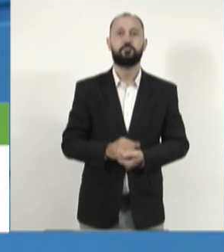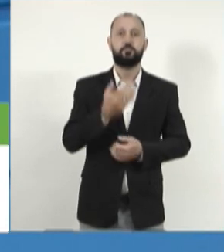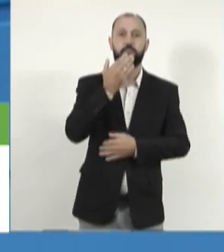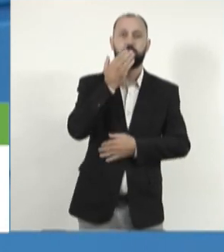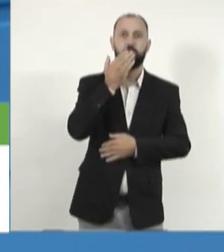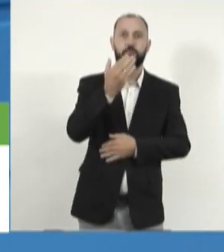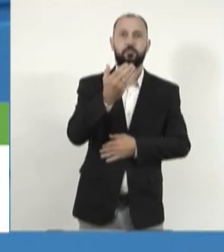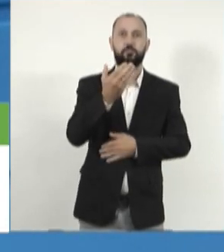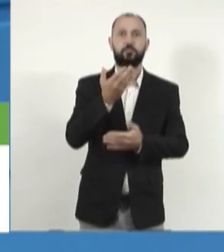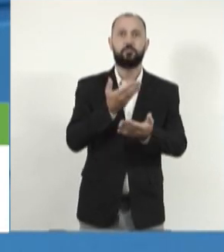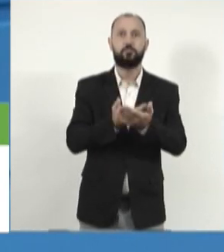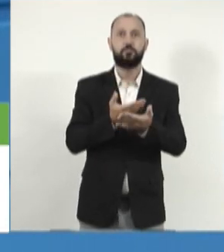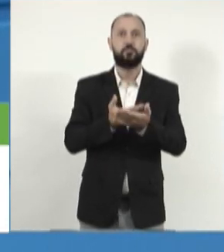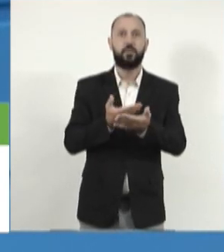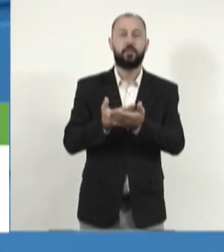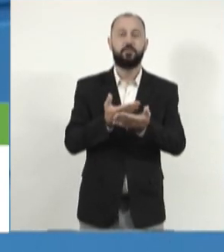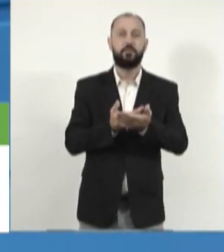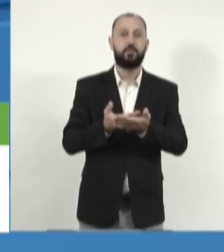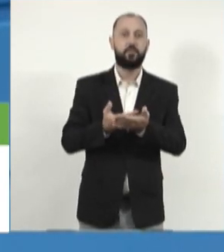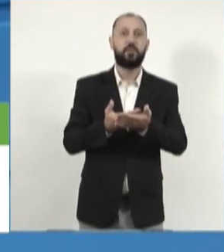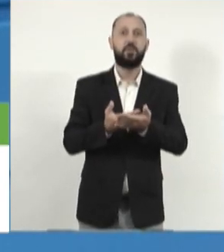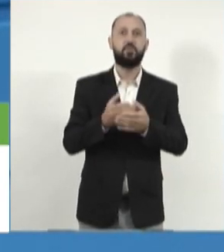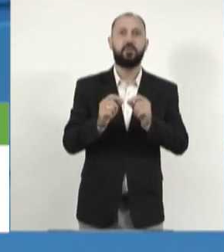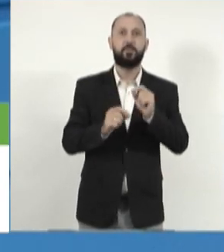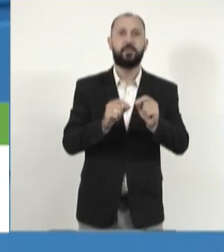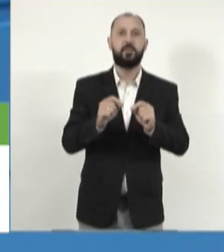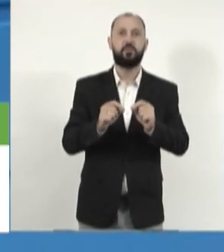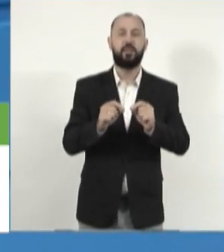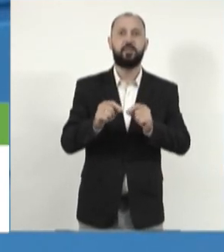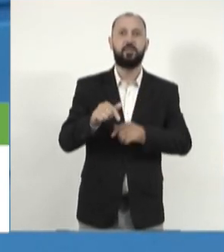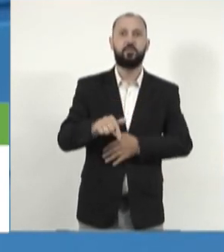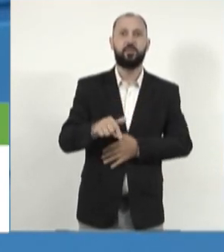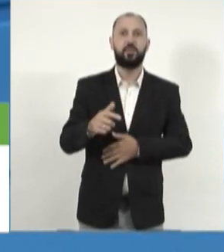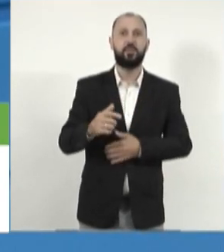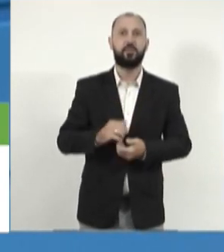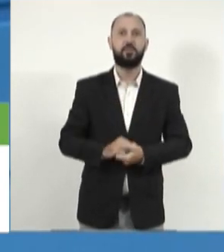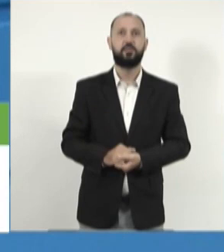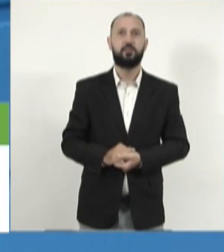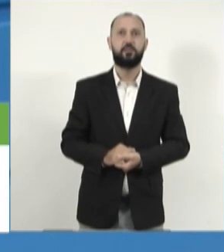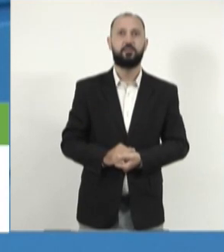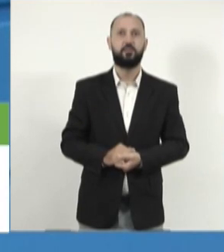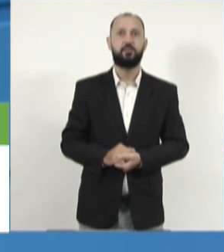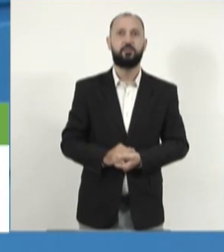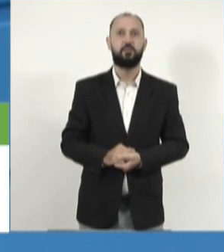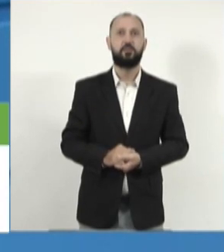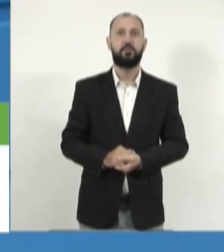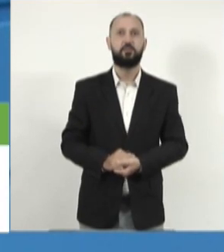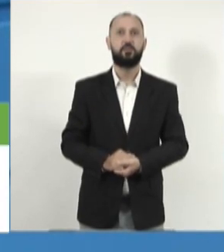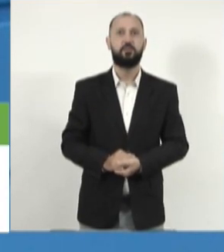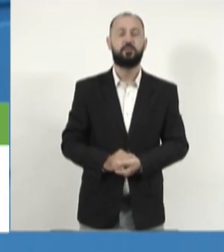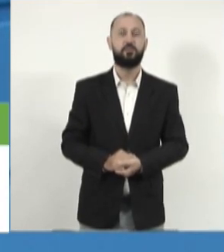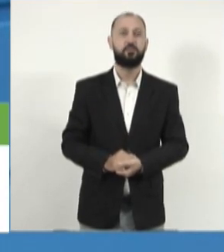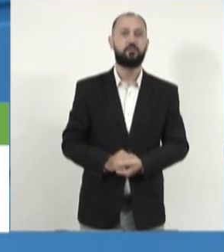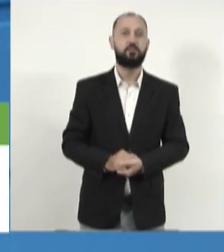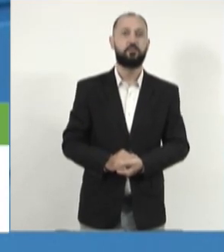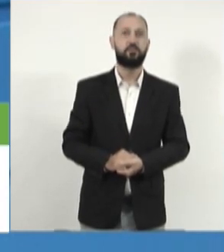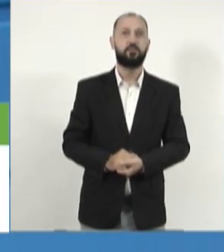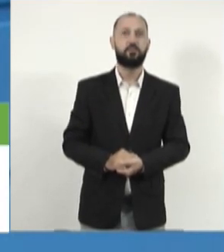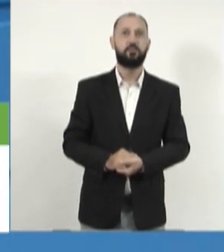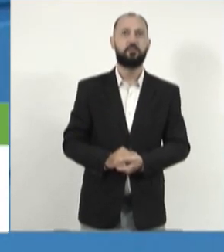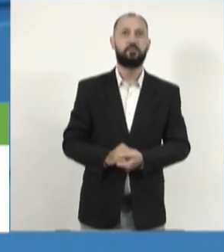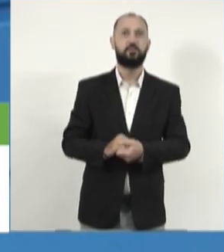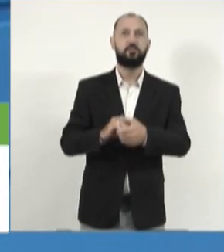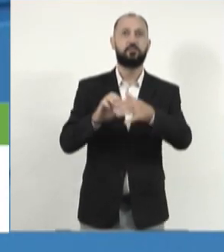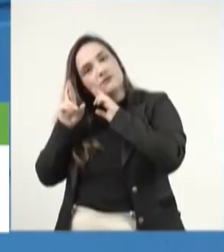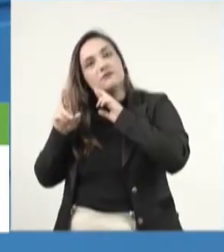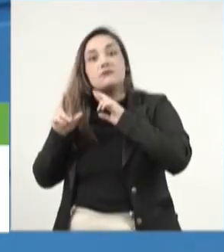Solicitando estudos no sentido de implantar restaurantes e alojamentos universitários no campus da